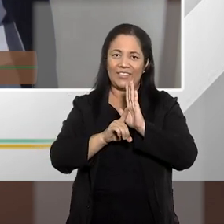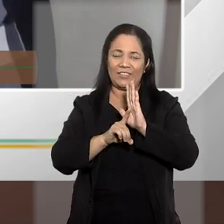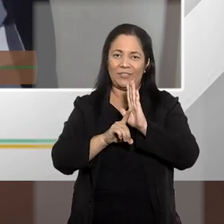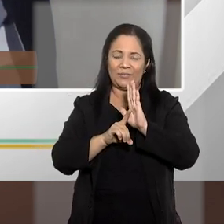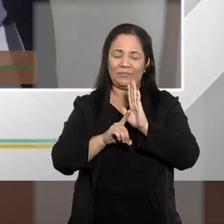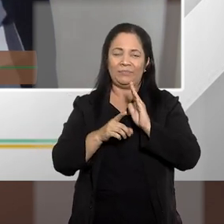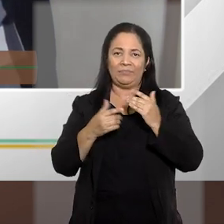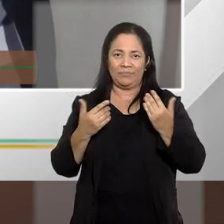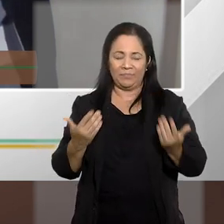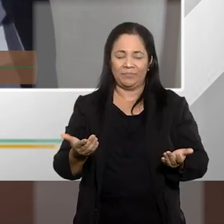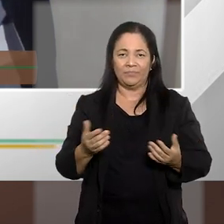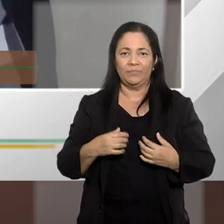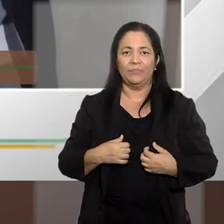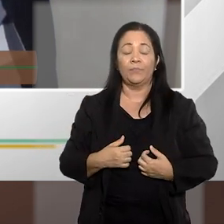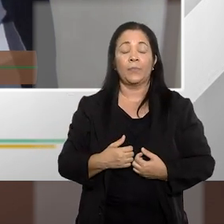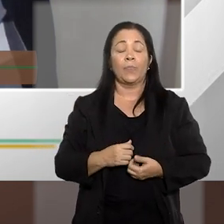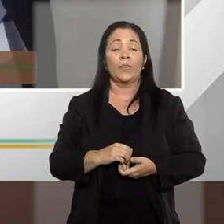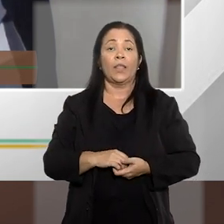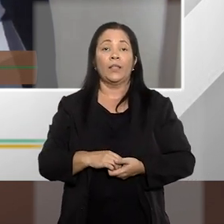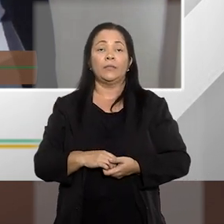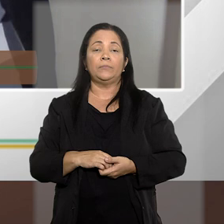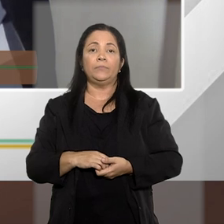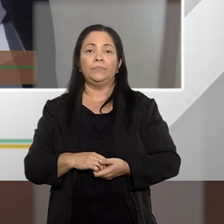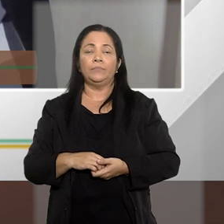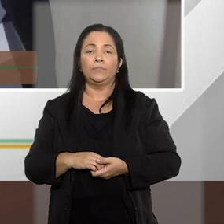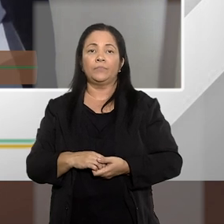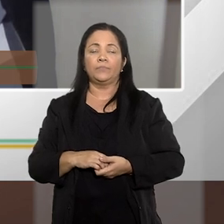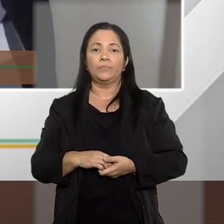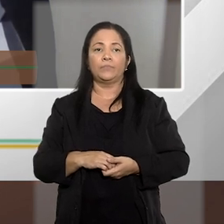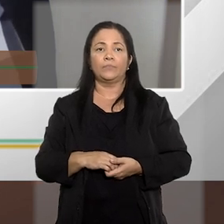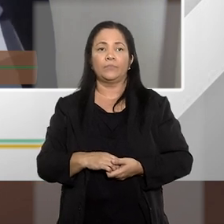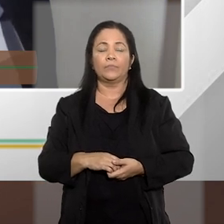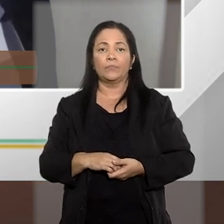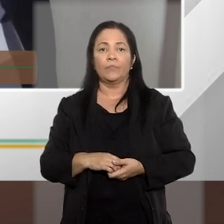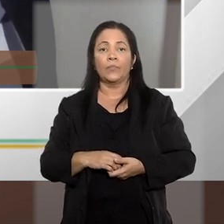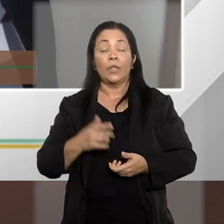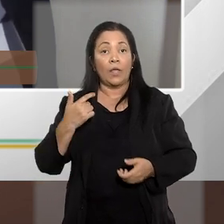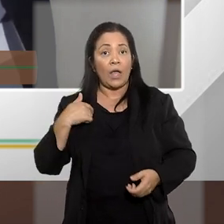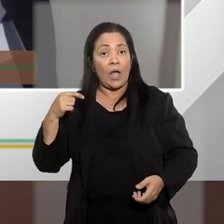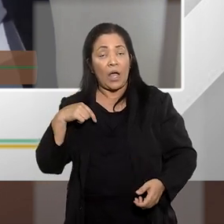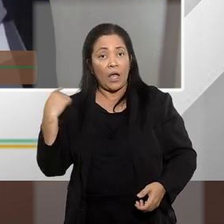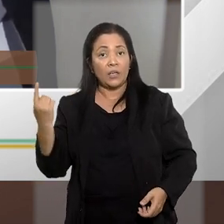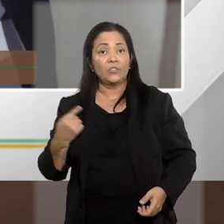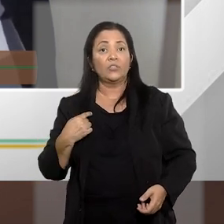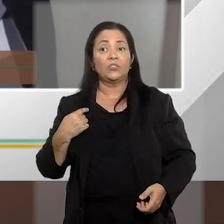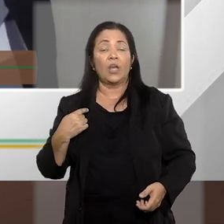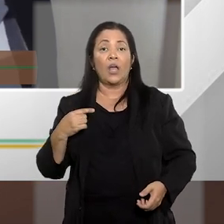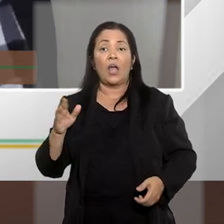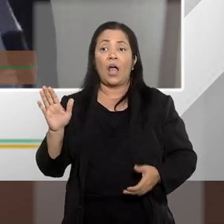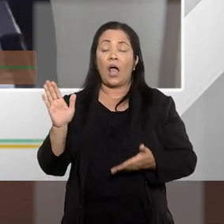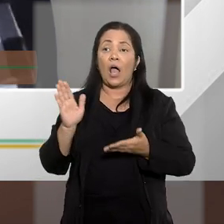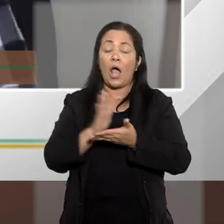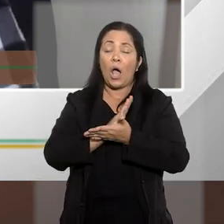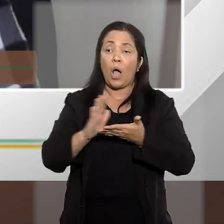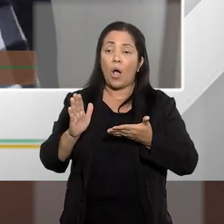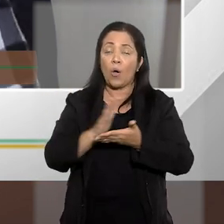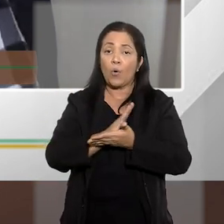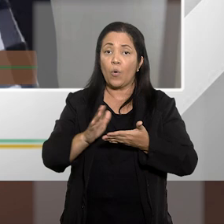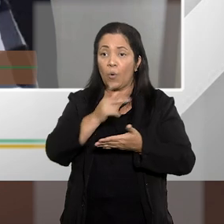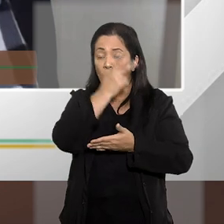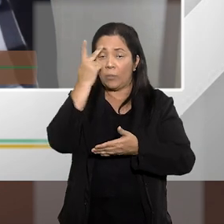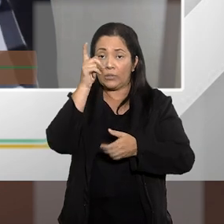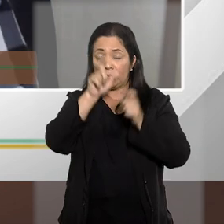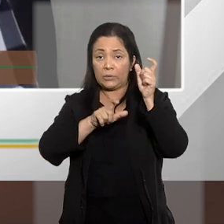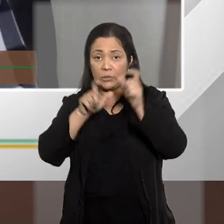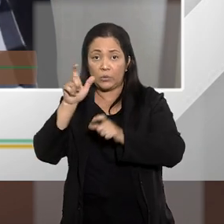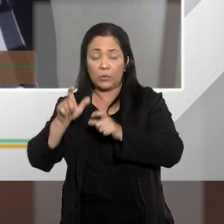facilidade. Eu queria muito, inclusive, a gente ainda tem muita dificuldade em alguns cartórios, isso é um relato do próprio movimento